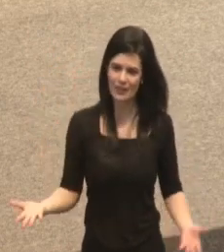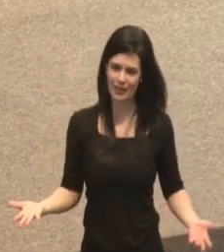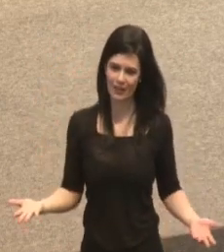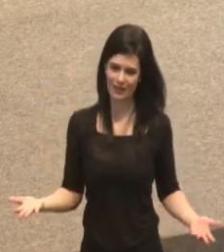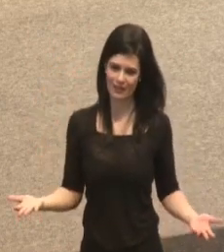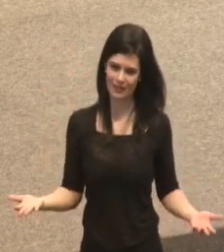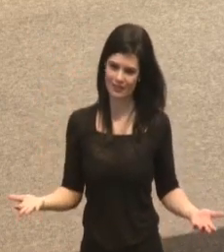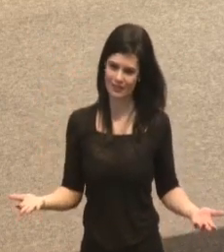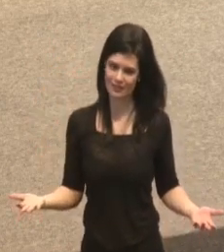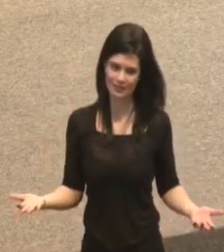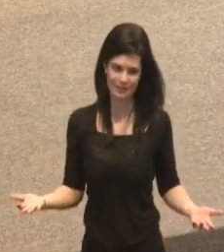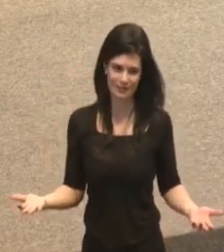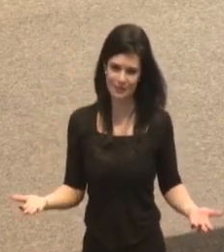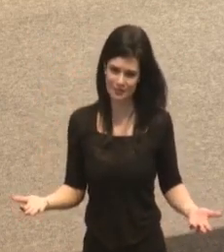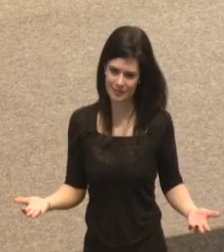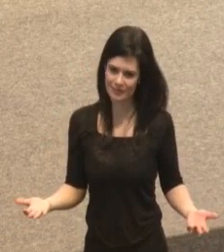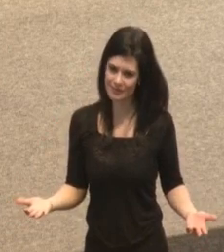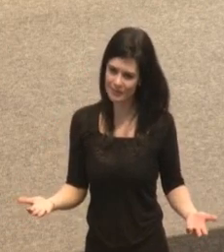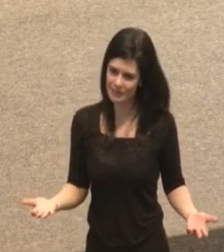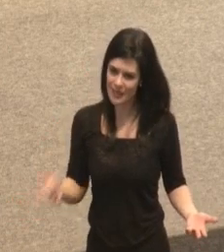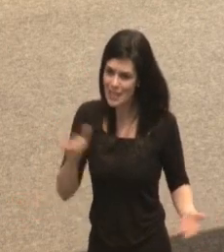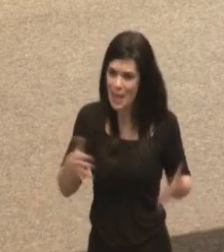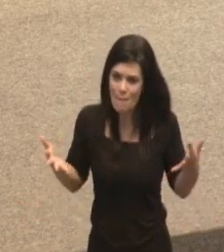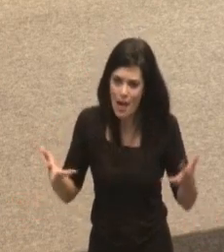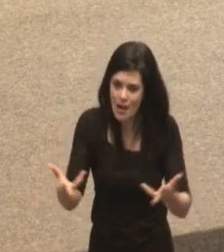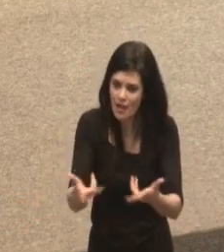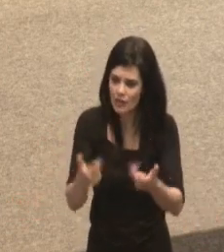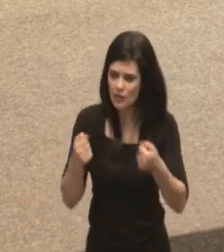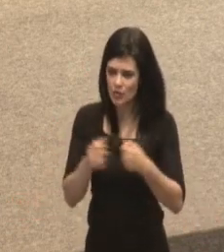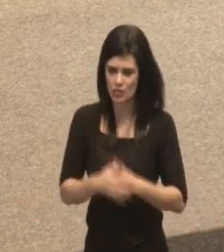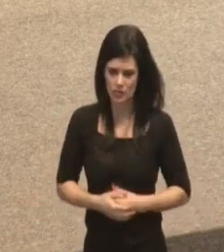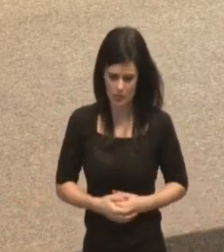vida. Isso é extraordinário.